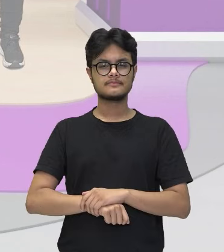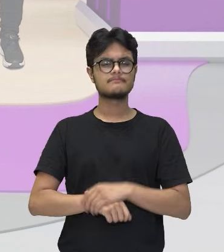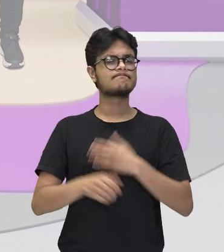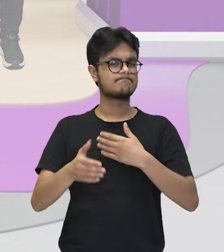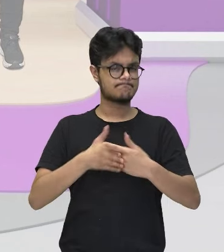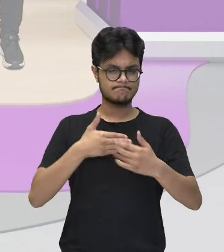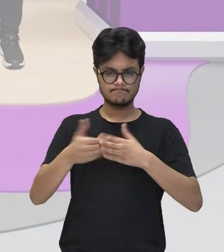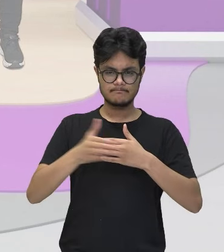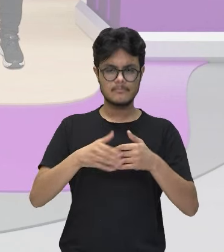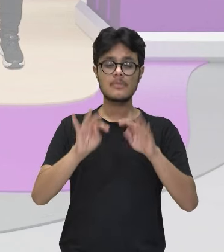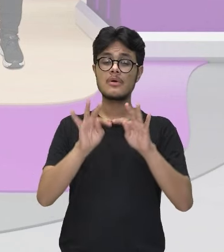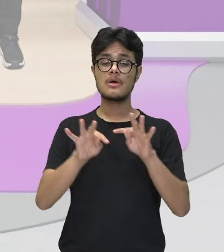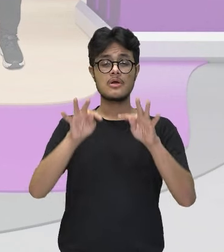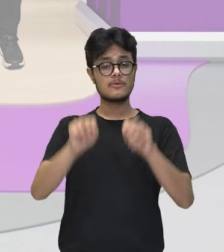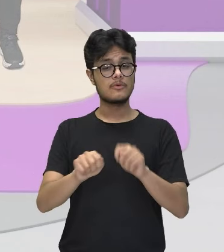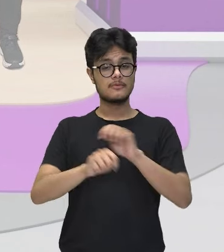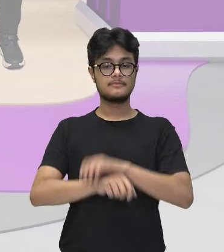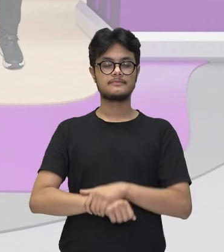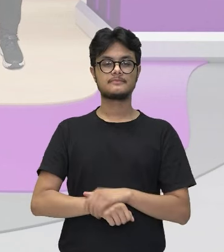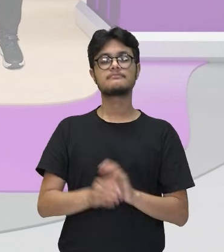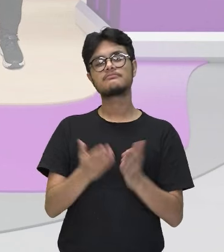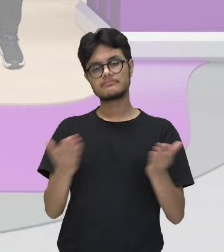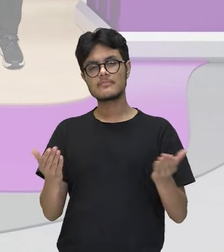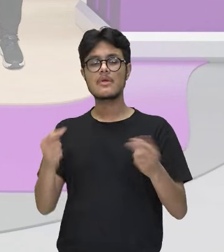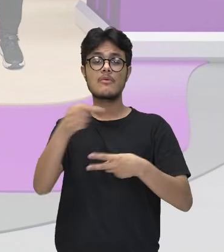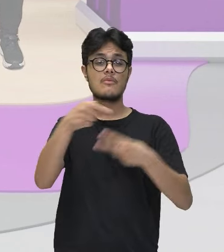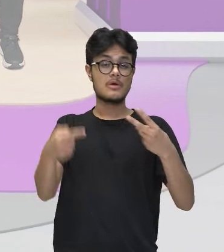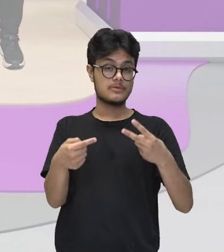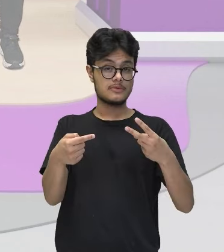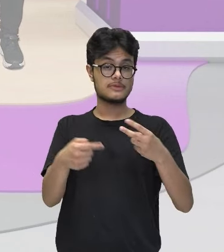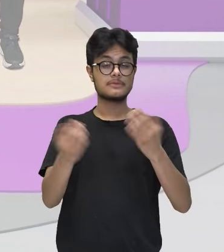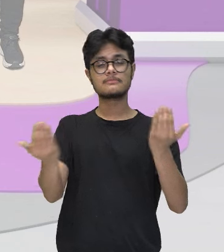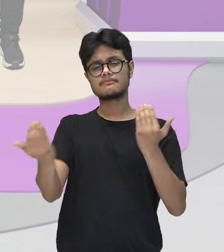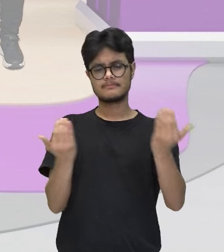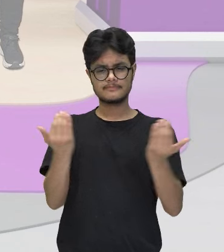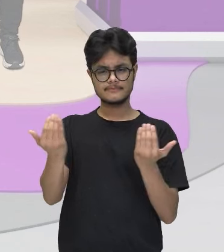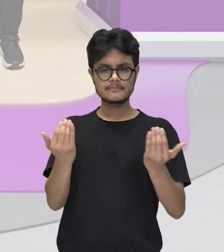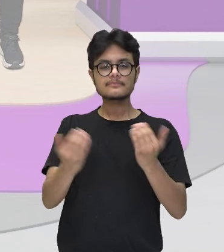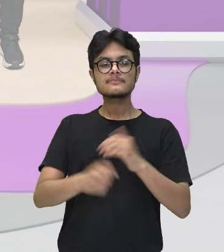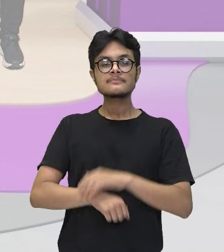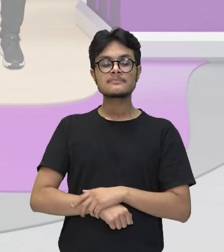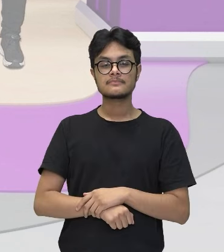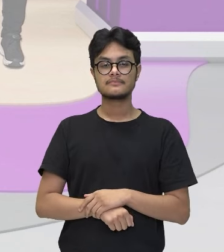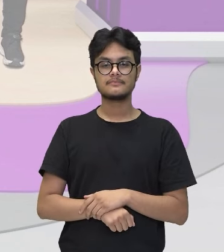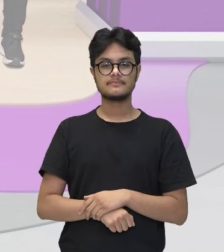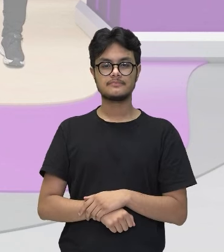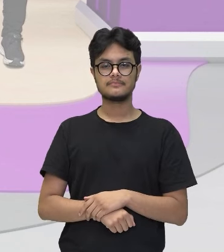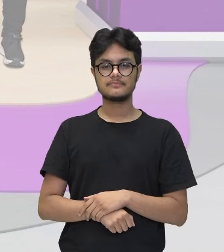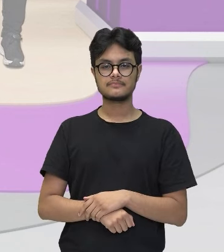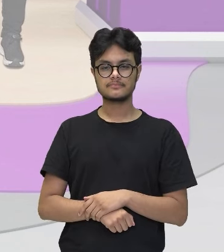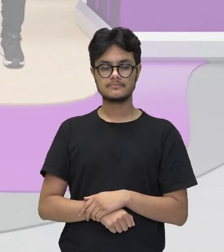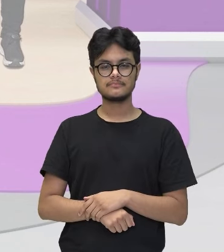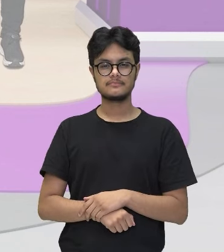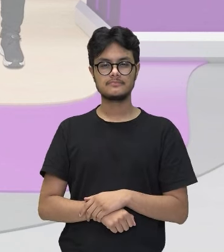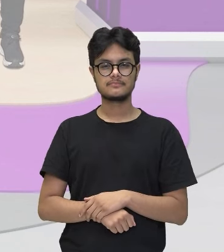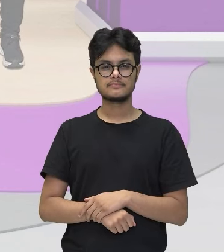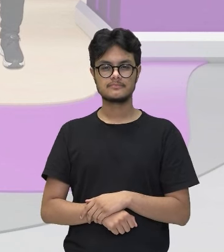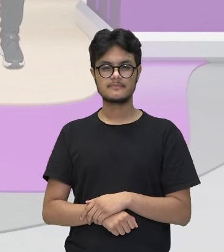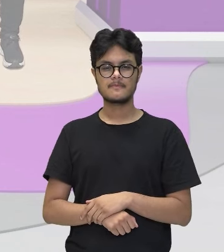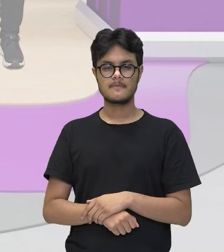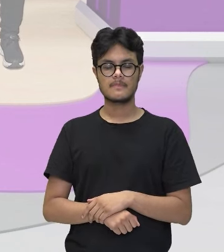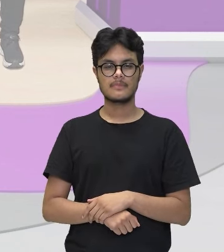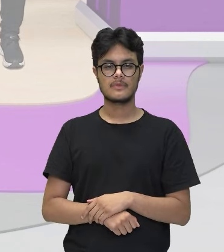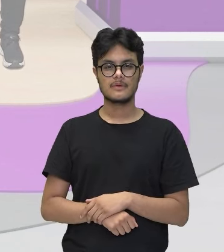qualquer triângulo retângulo. Então, essas são as duas primeiras relações, né, que são relativas aos catetos. A gente